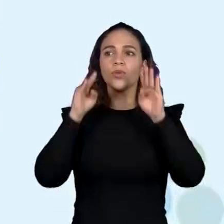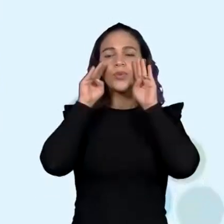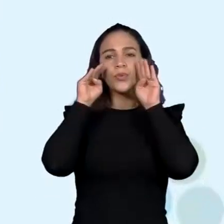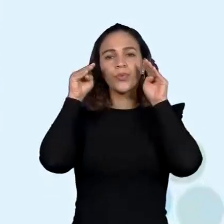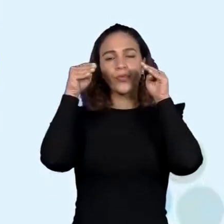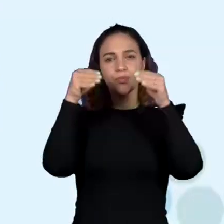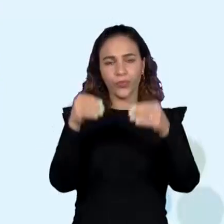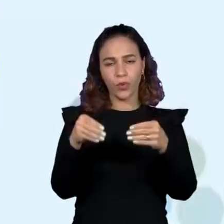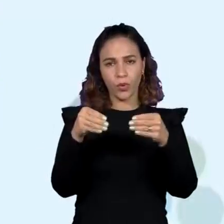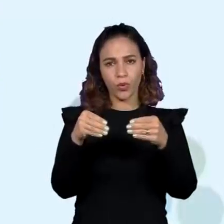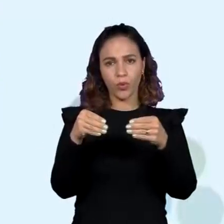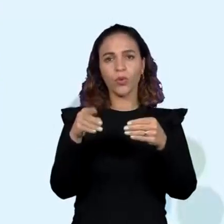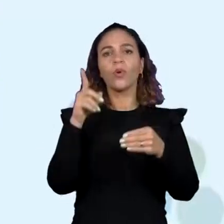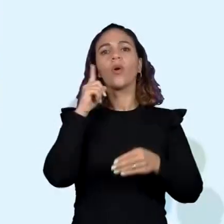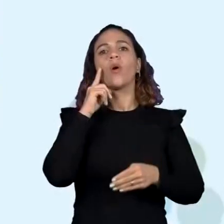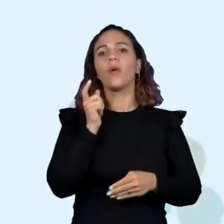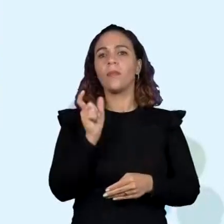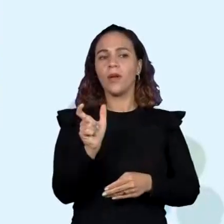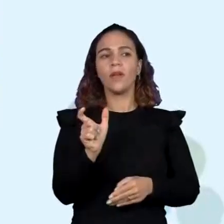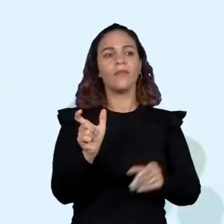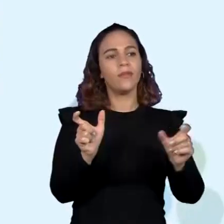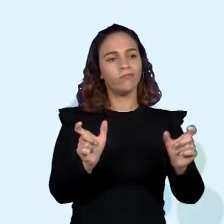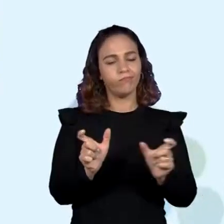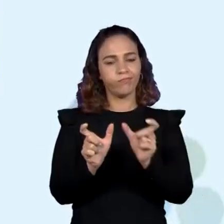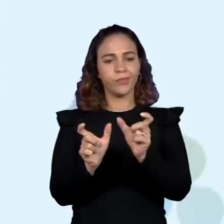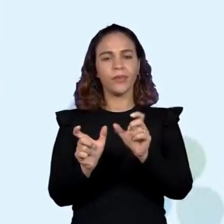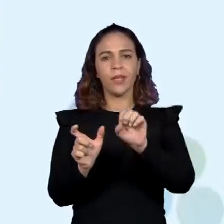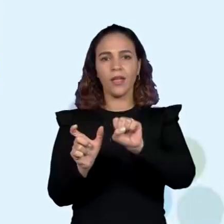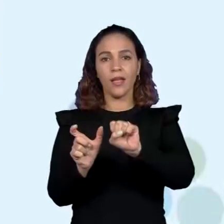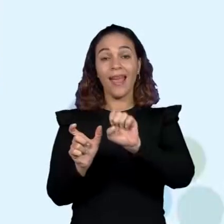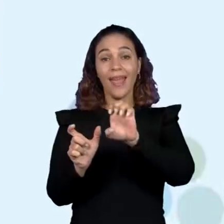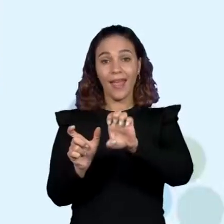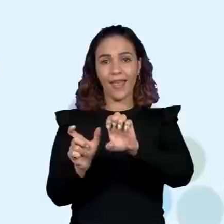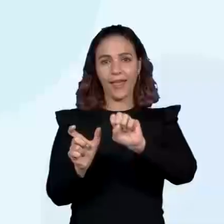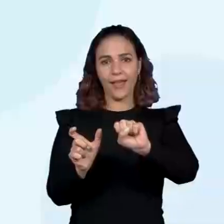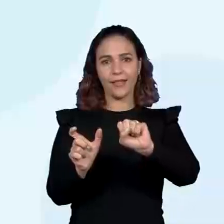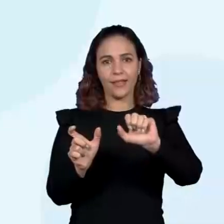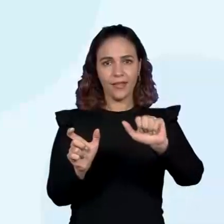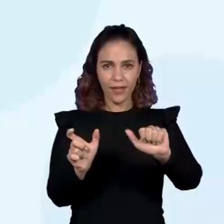em ESA, o ESA com S.